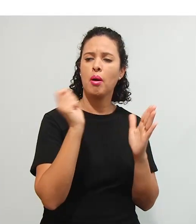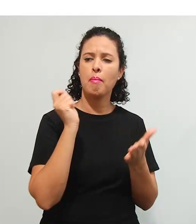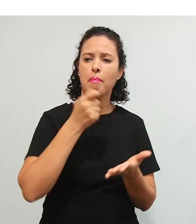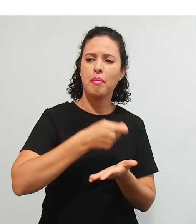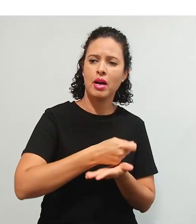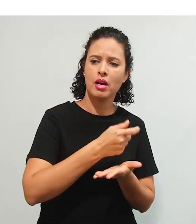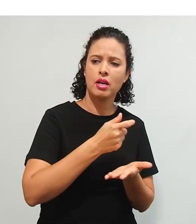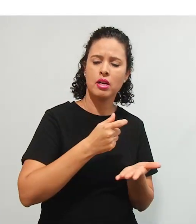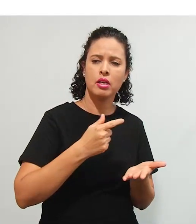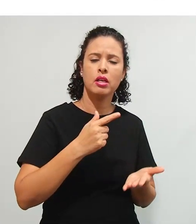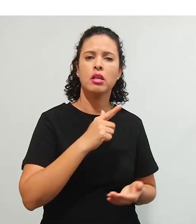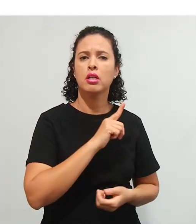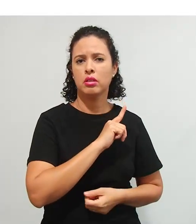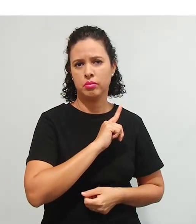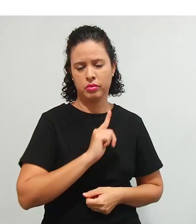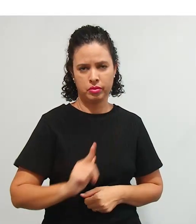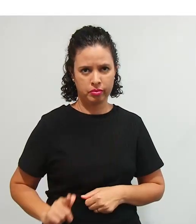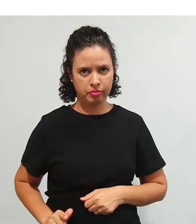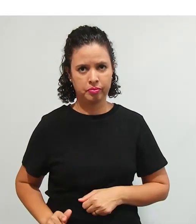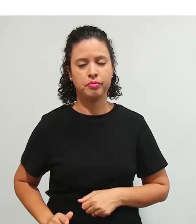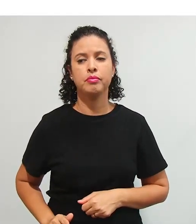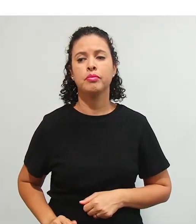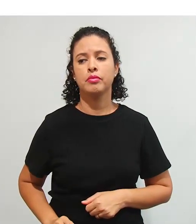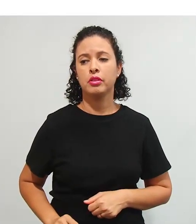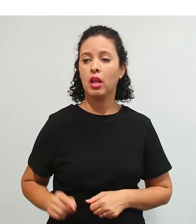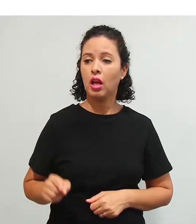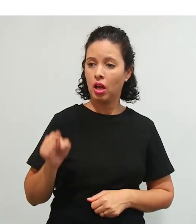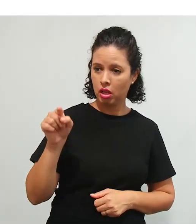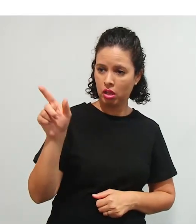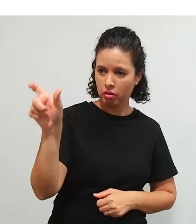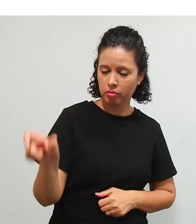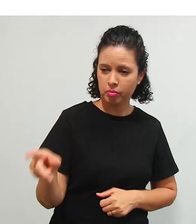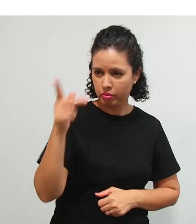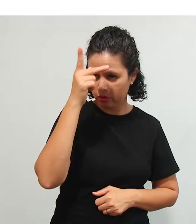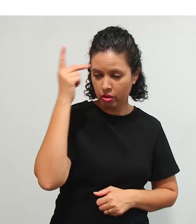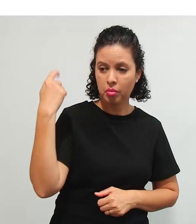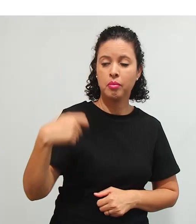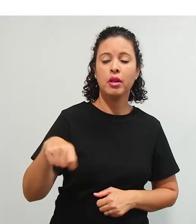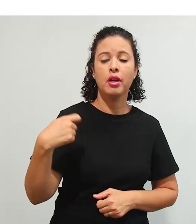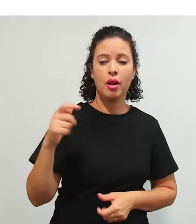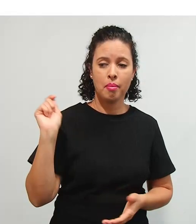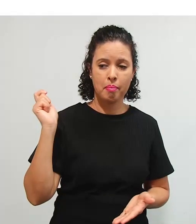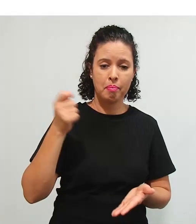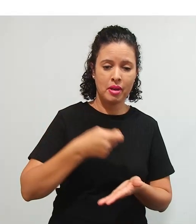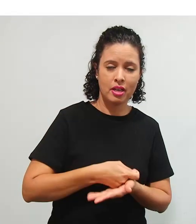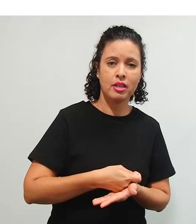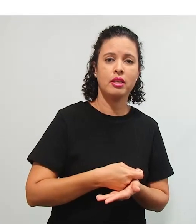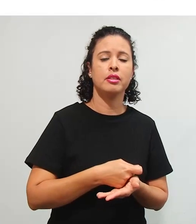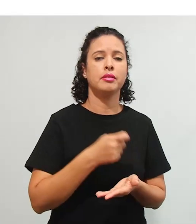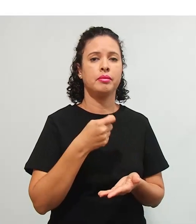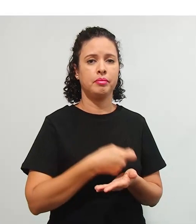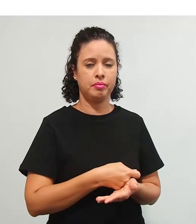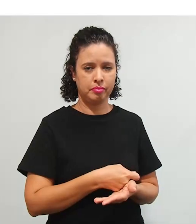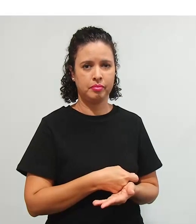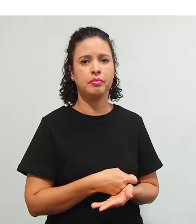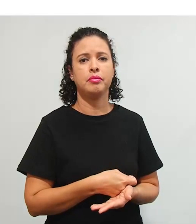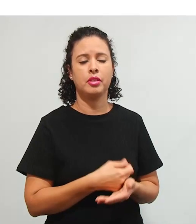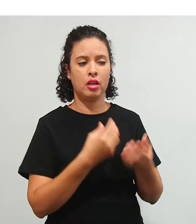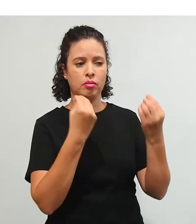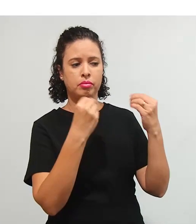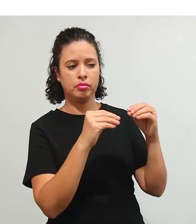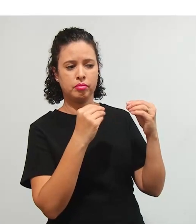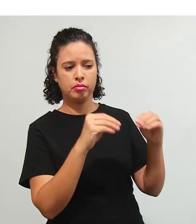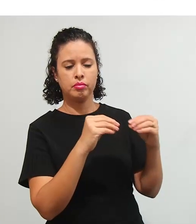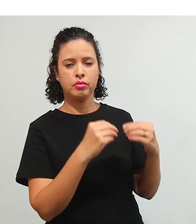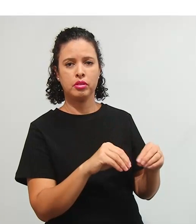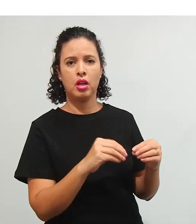CPF, eles identificam a Fernanda, certo? Aí ela tem que efetuar o pagamento. Então, essa etapa de lançamento.